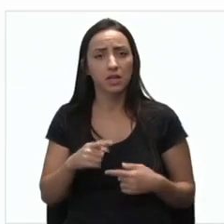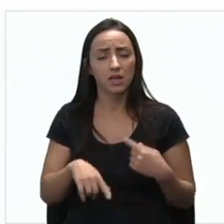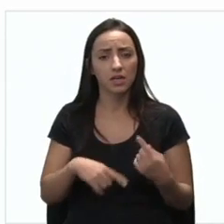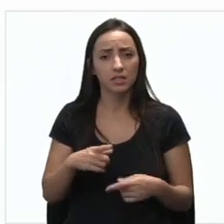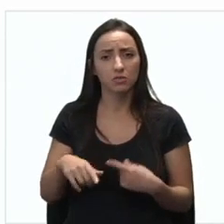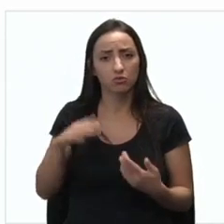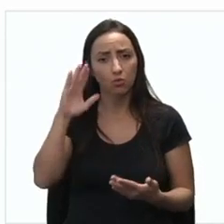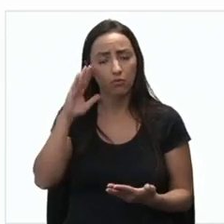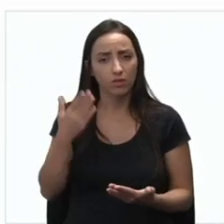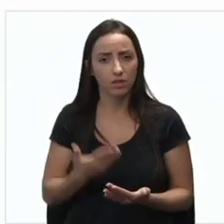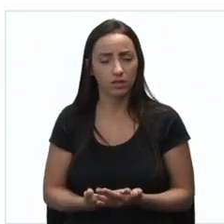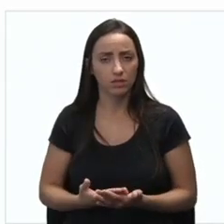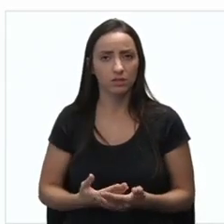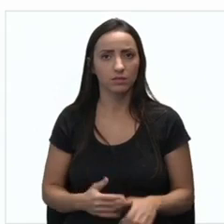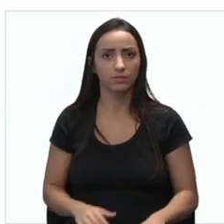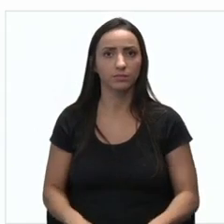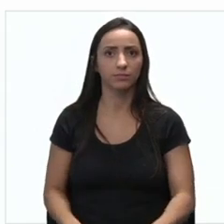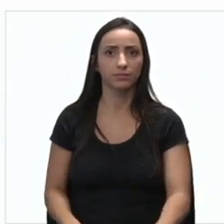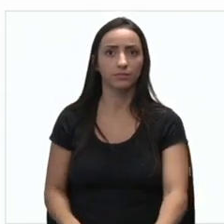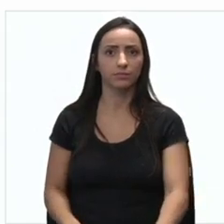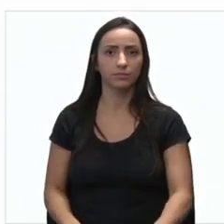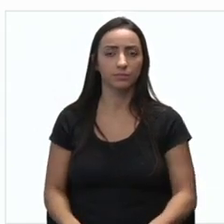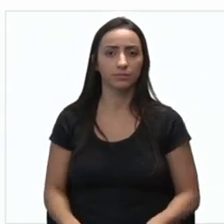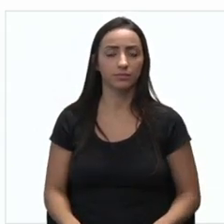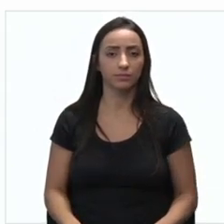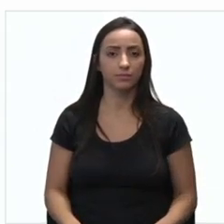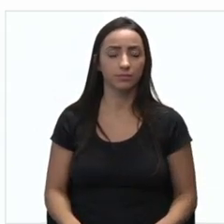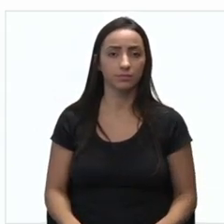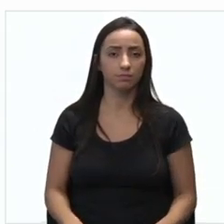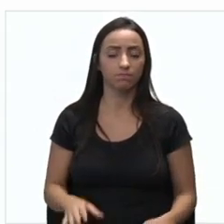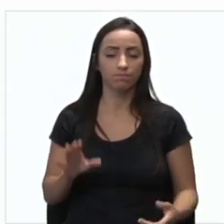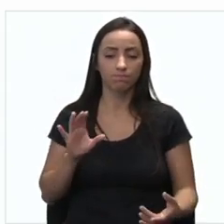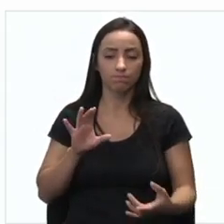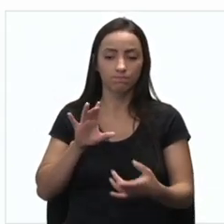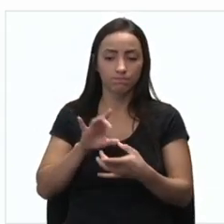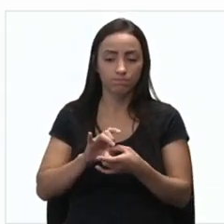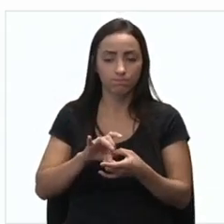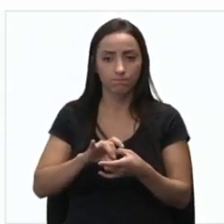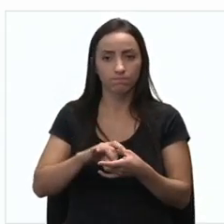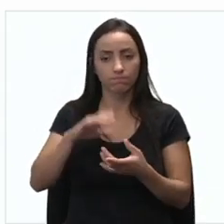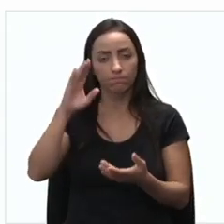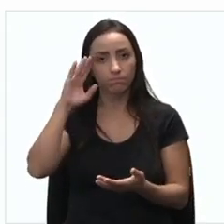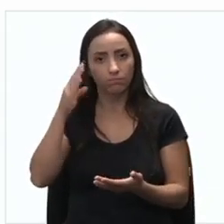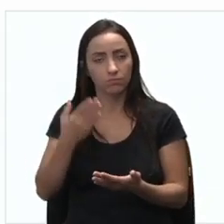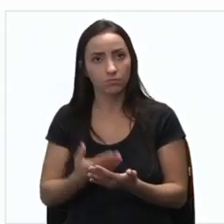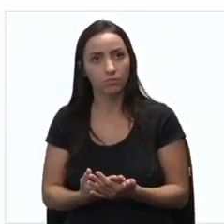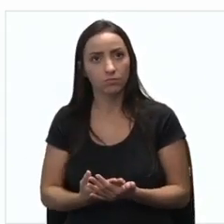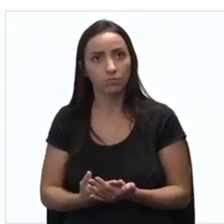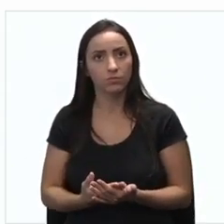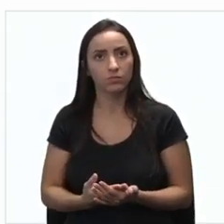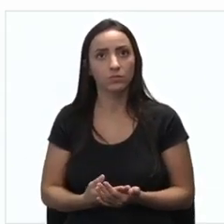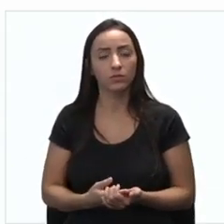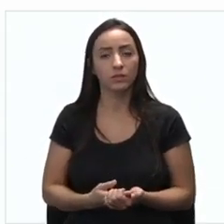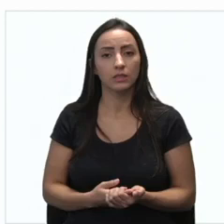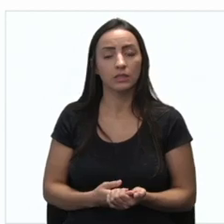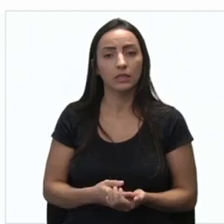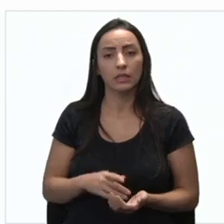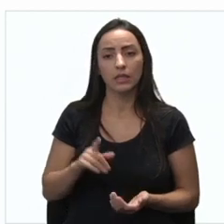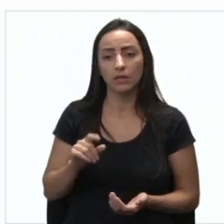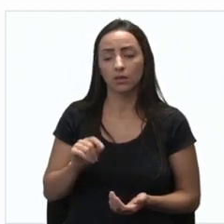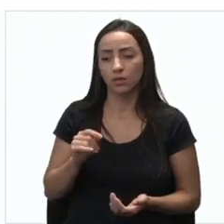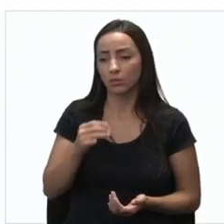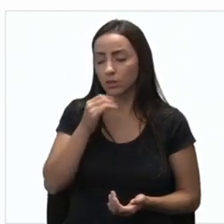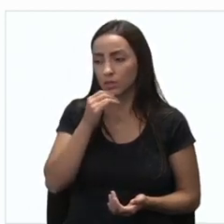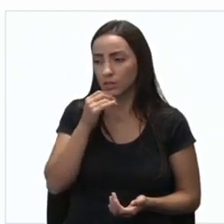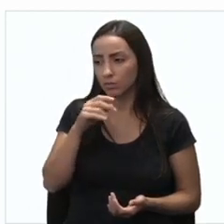de confiança. Então, o vínculo de confiança, ao demonstrar aí o interesse pela história